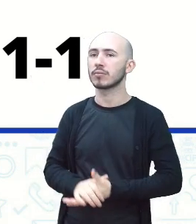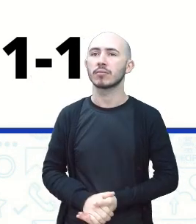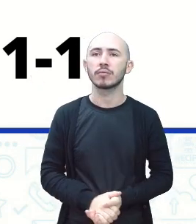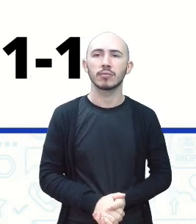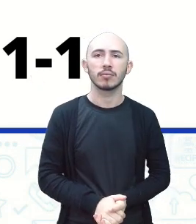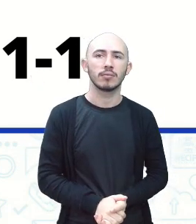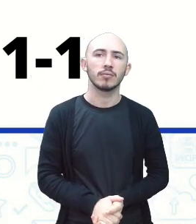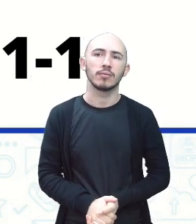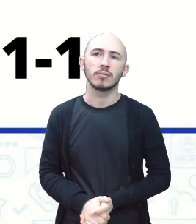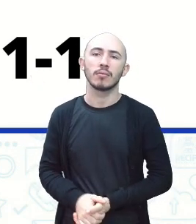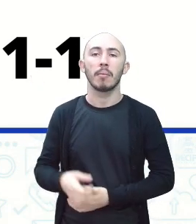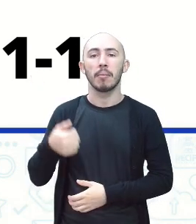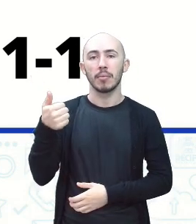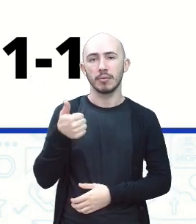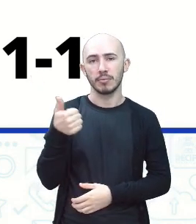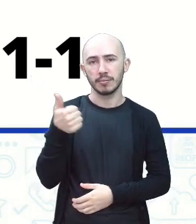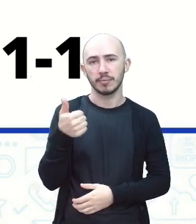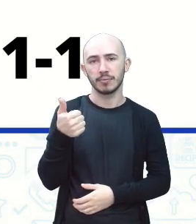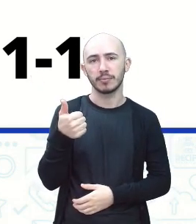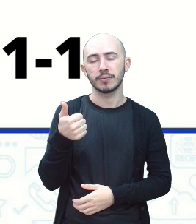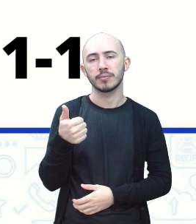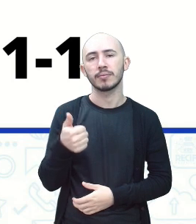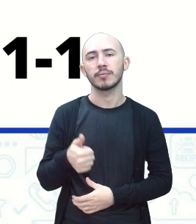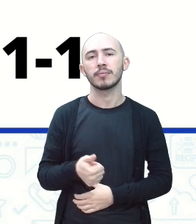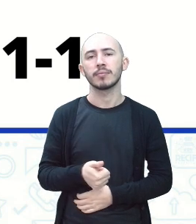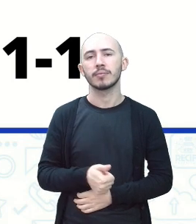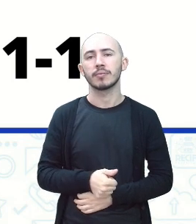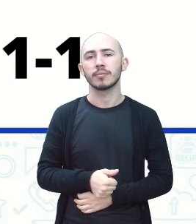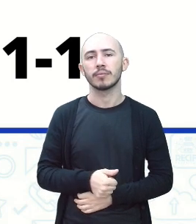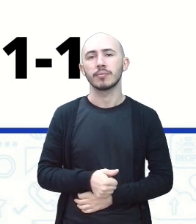First, primeiro. Second,